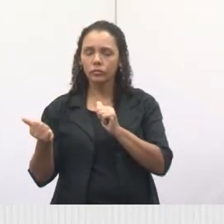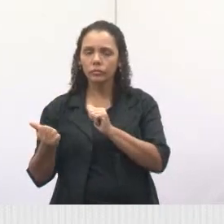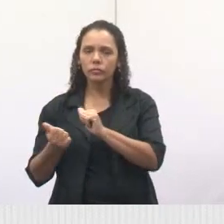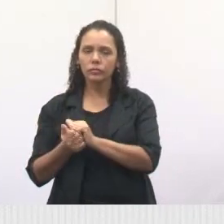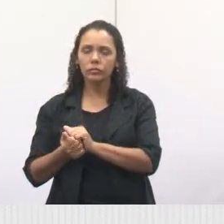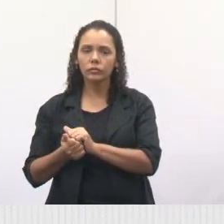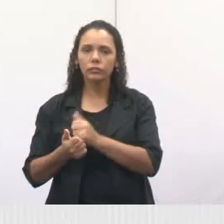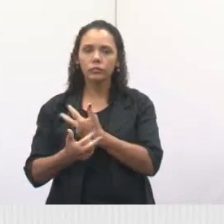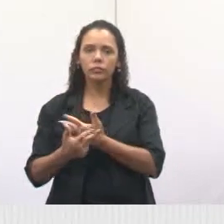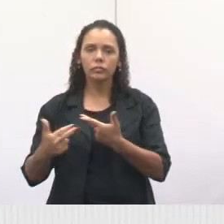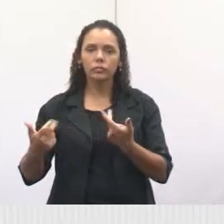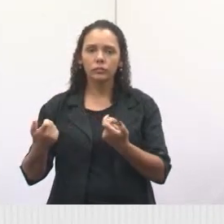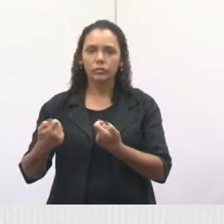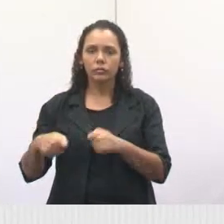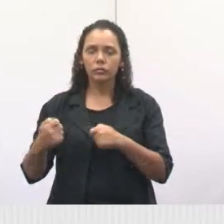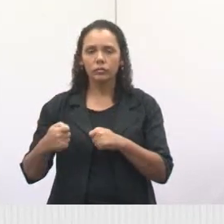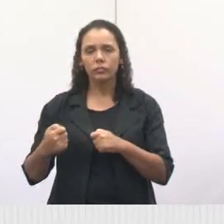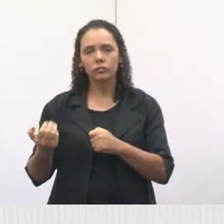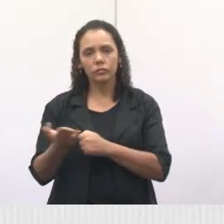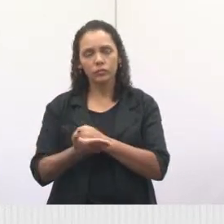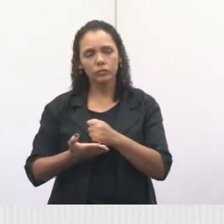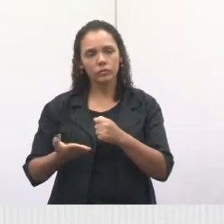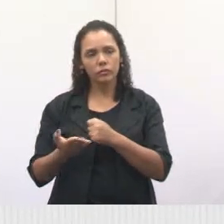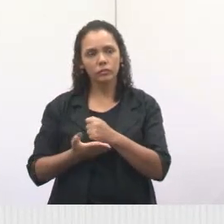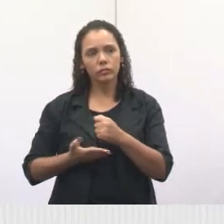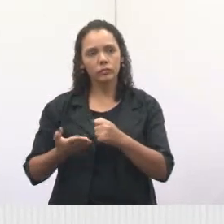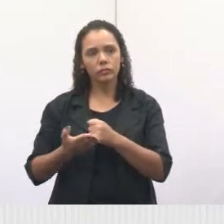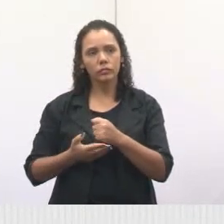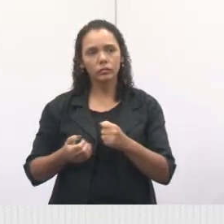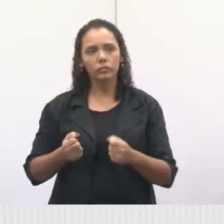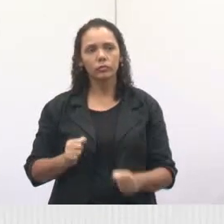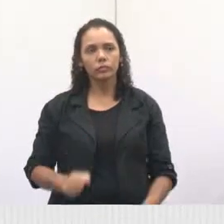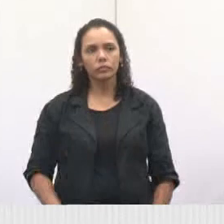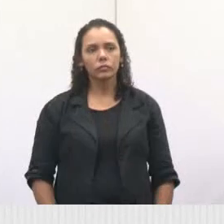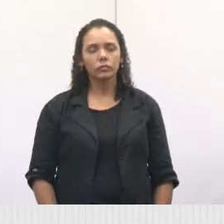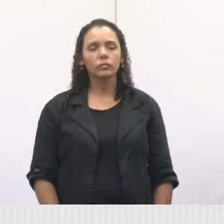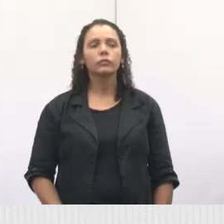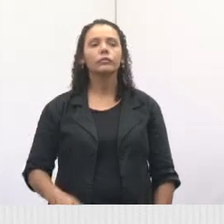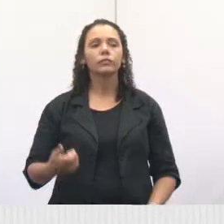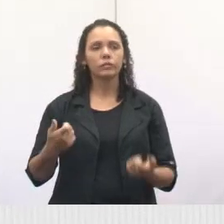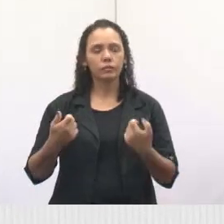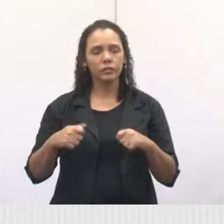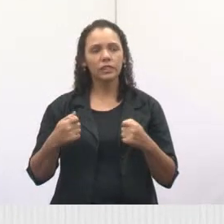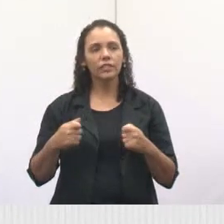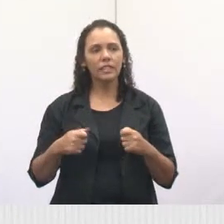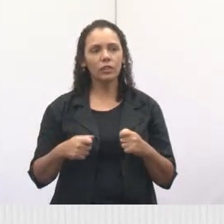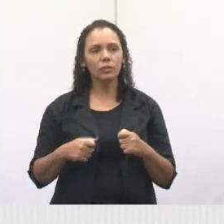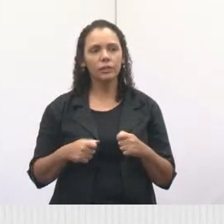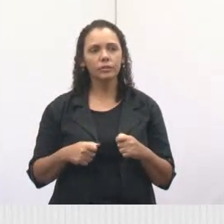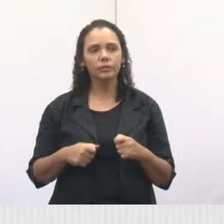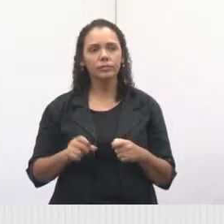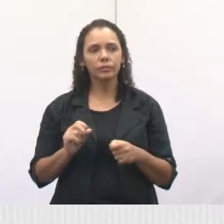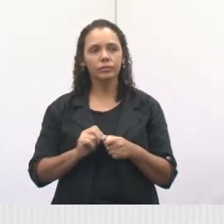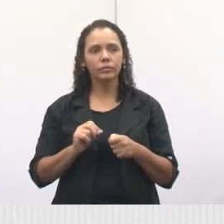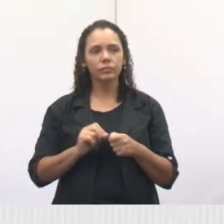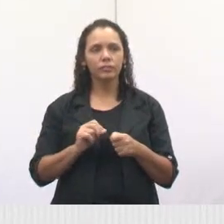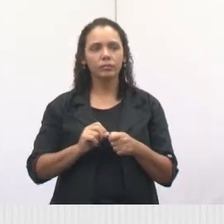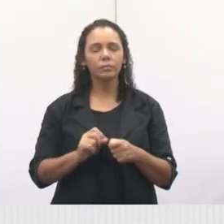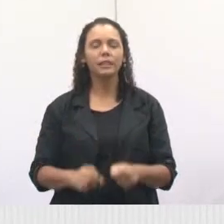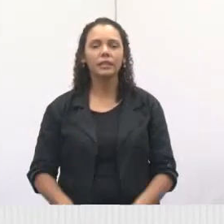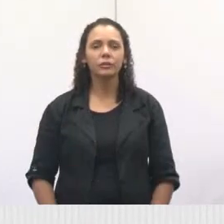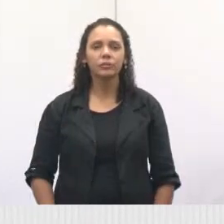às necessidades fundamentais dos idosos. É preciso fazer essa manutenção. Ora, o calor